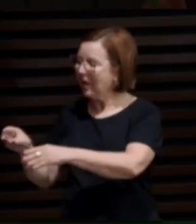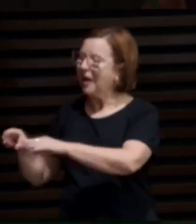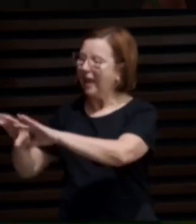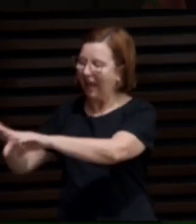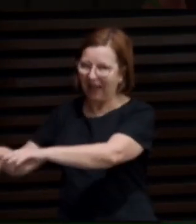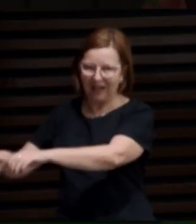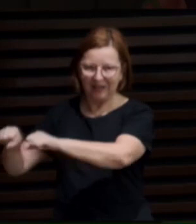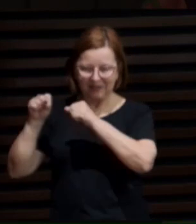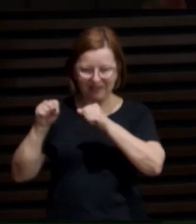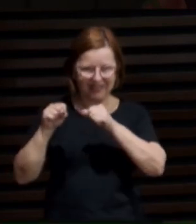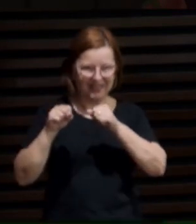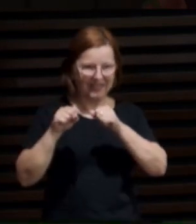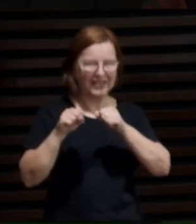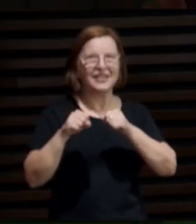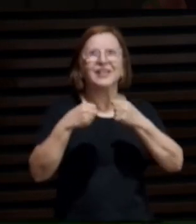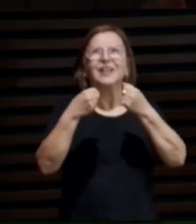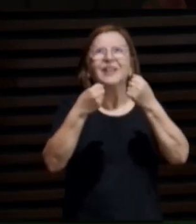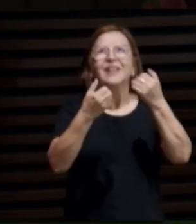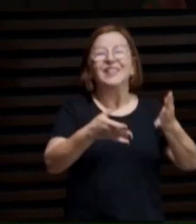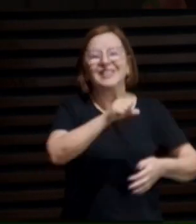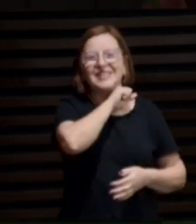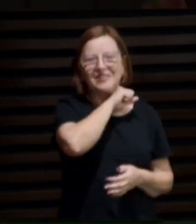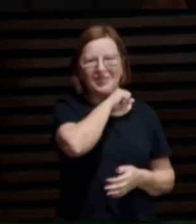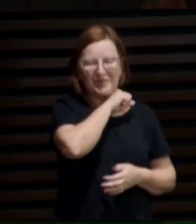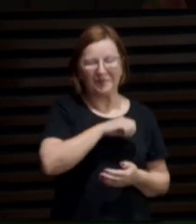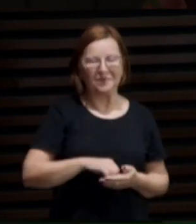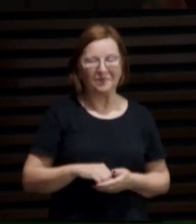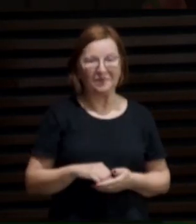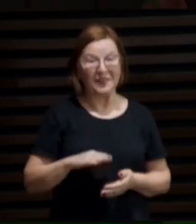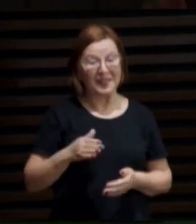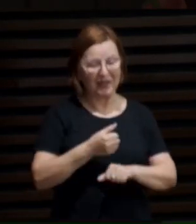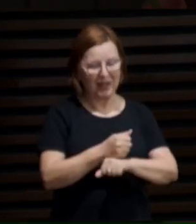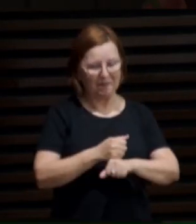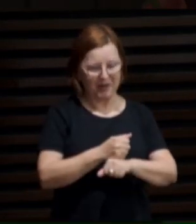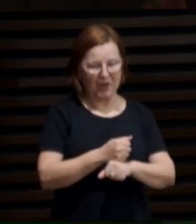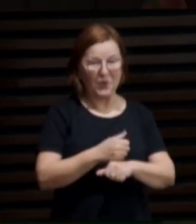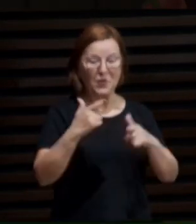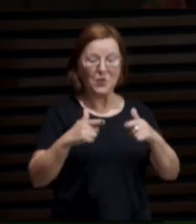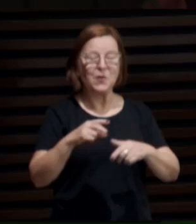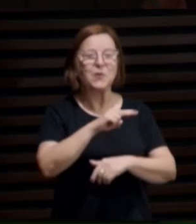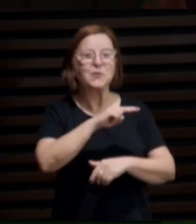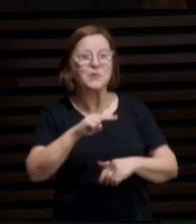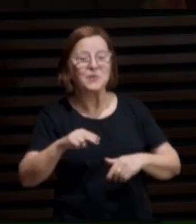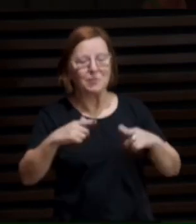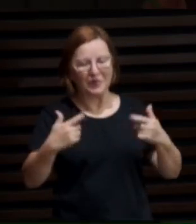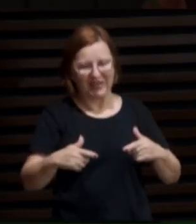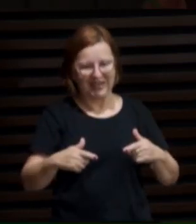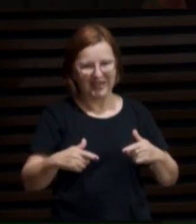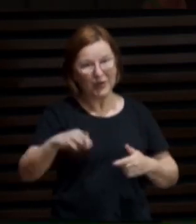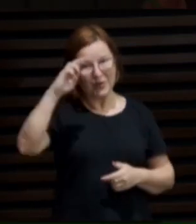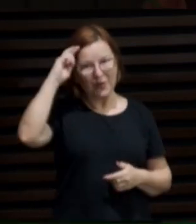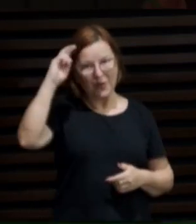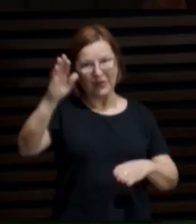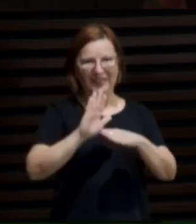em adoração. E pôs Abraão por nome aquele lugar, o Senhor proverá. Daí dizer-se até o dia de